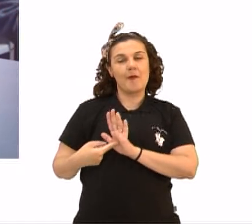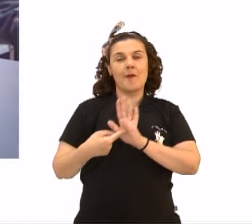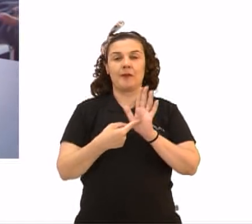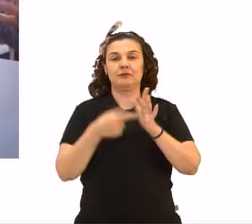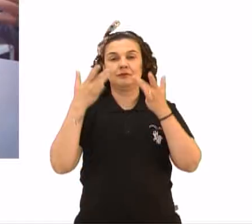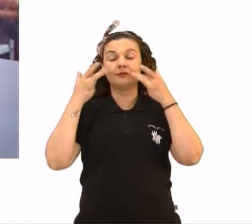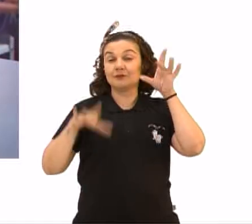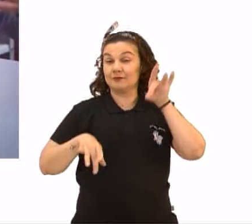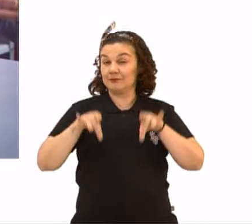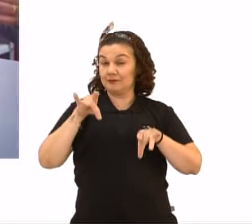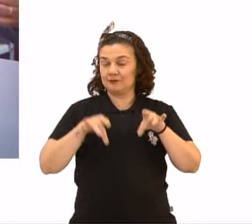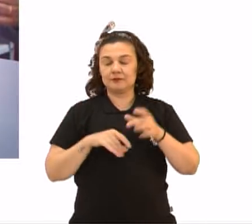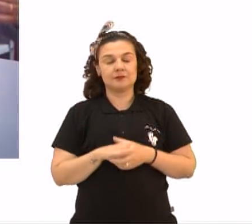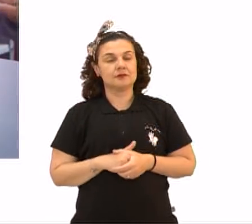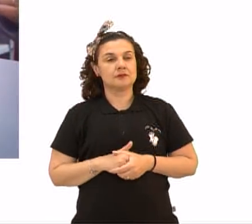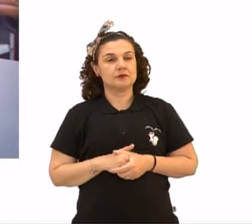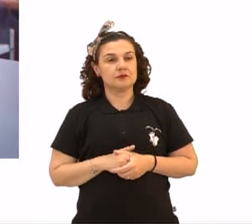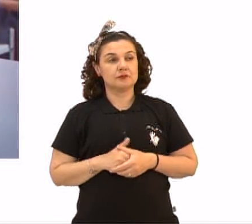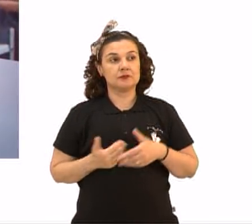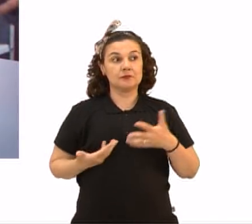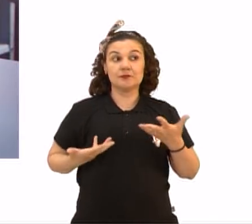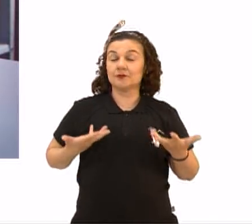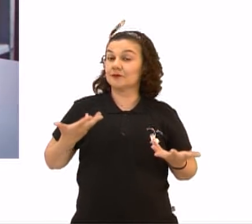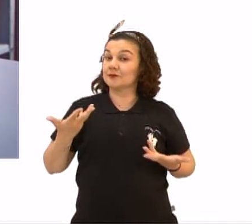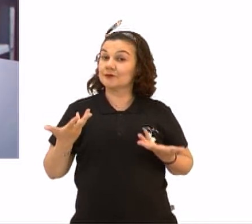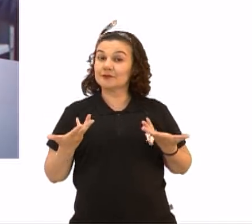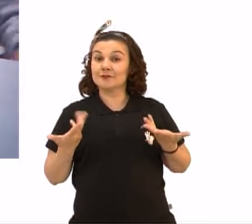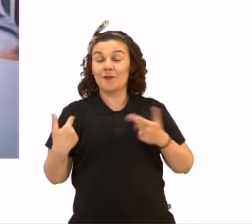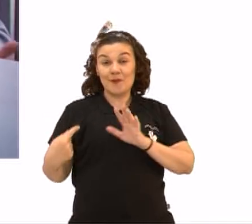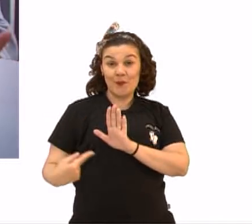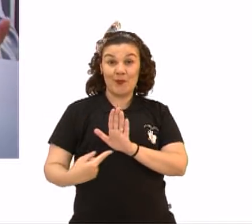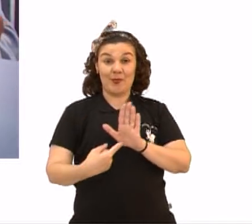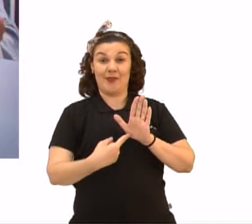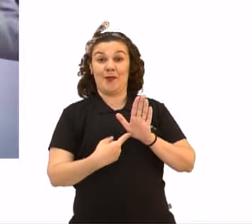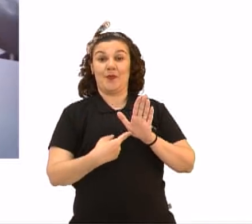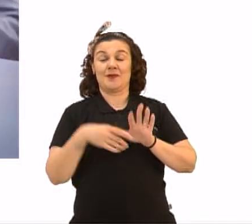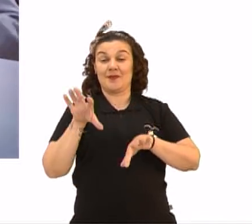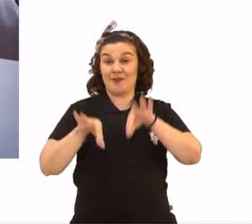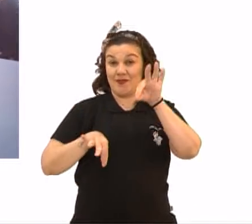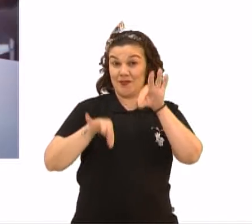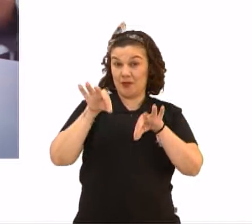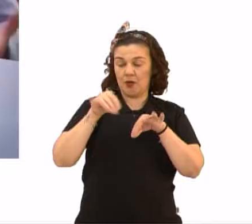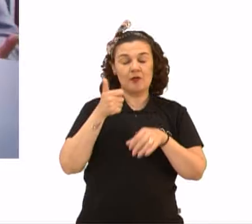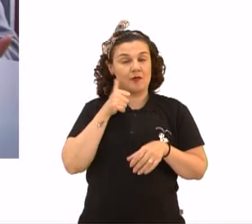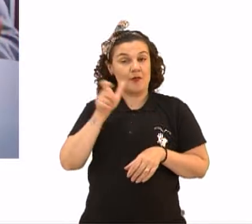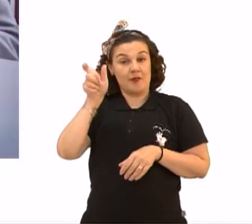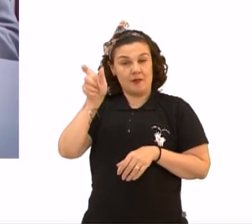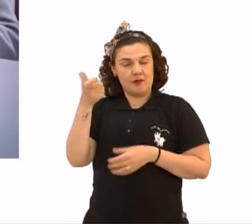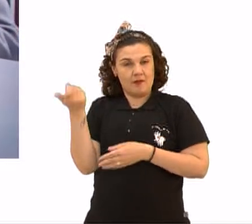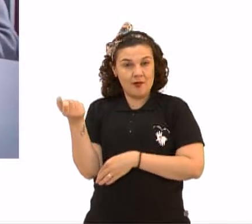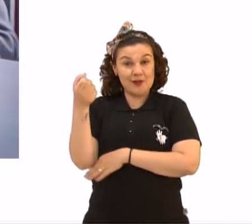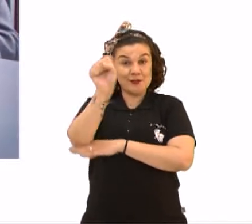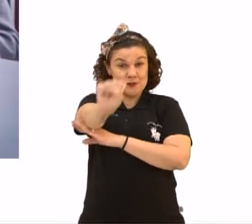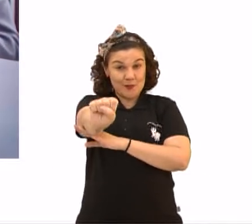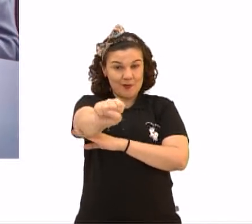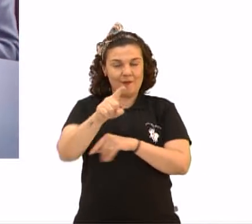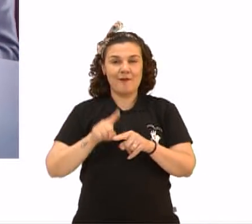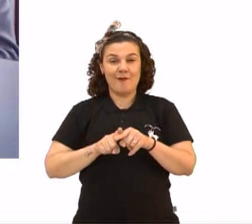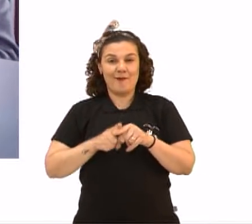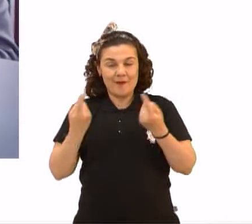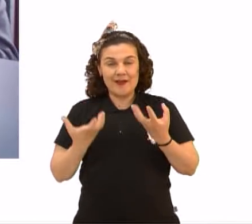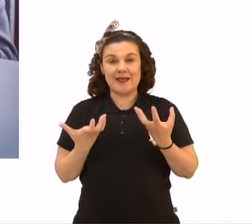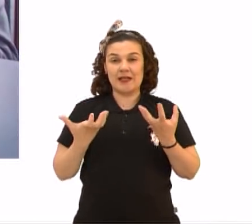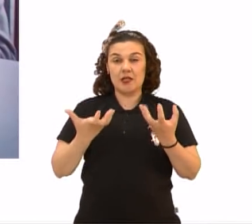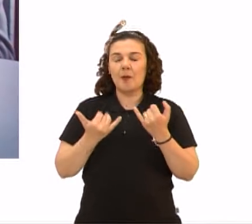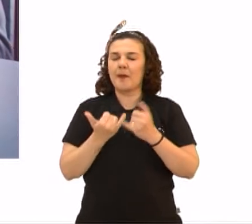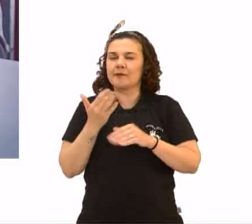encenação, né, assim, como é que eu vou dizer, uma apresentação cênica de uma personagem que era uma heroína, só que ela queria fazer como se fosse